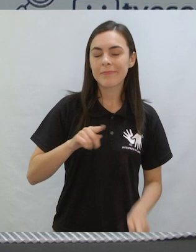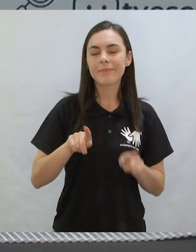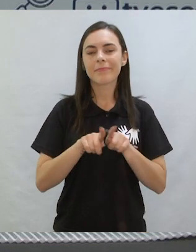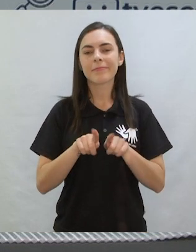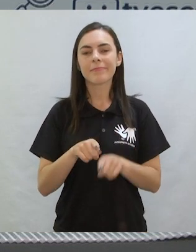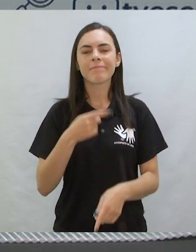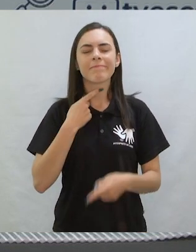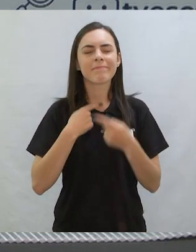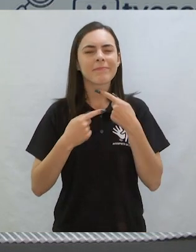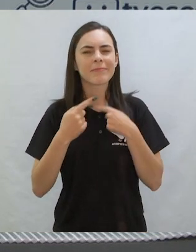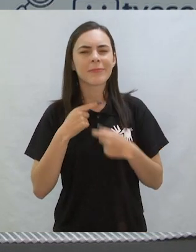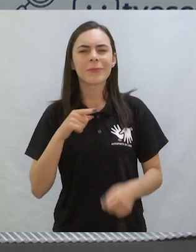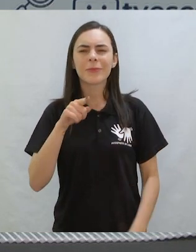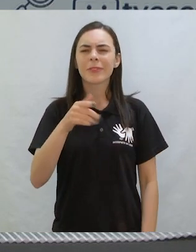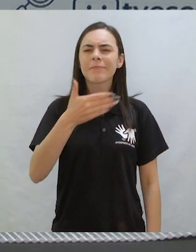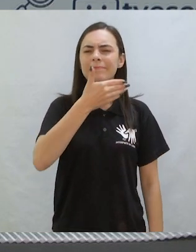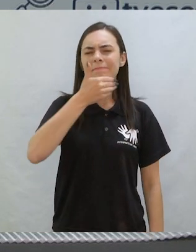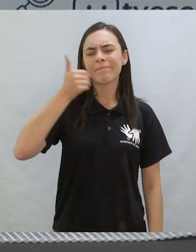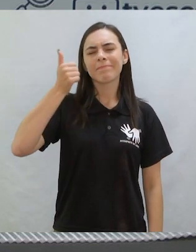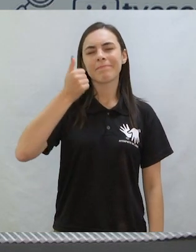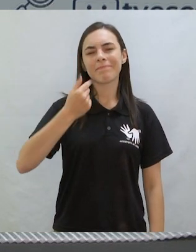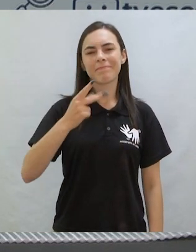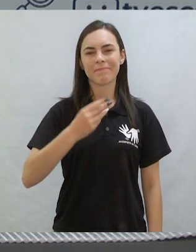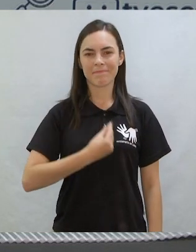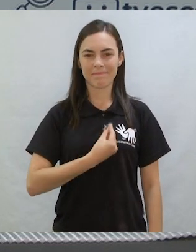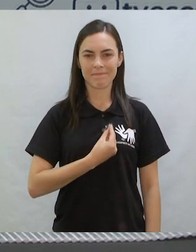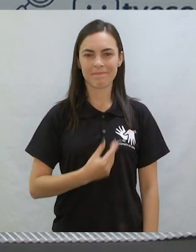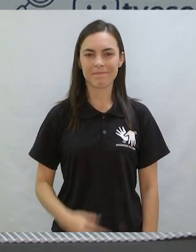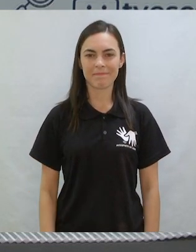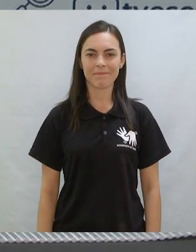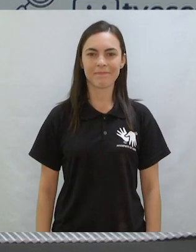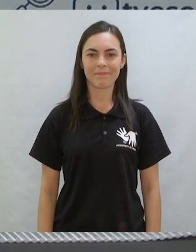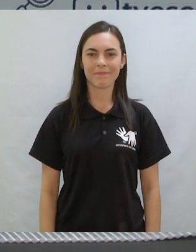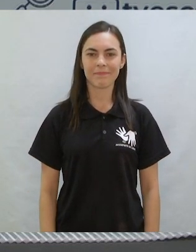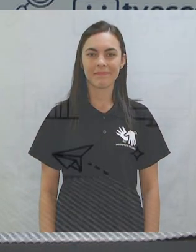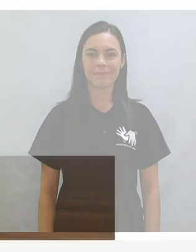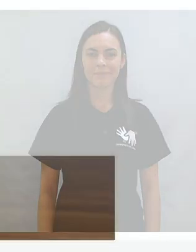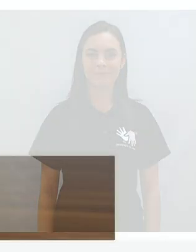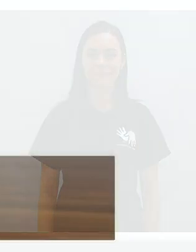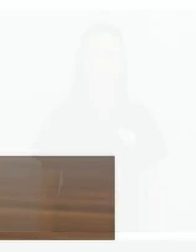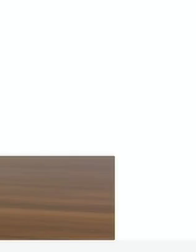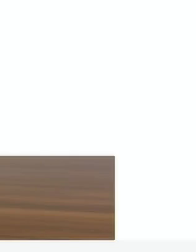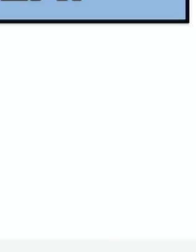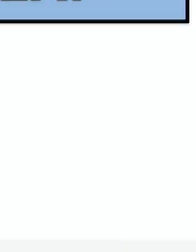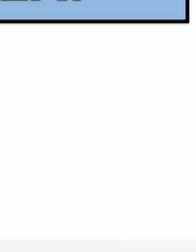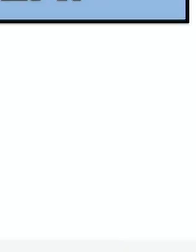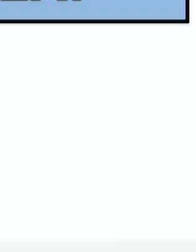gostado. E eu desejo tudo de melhor na sua vida.